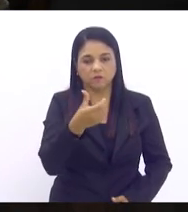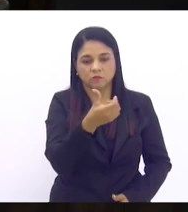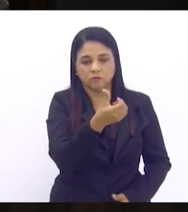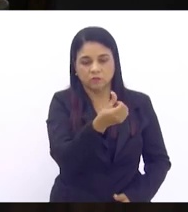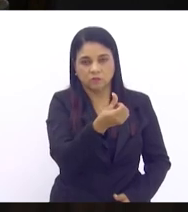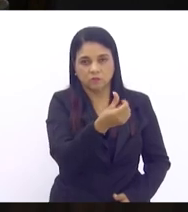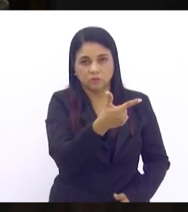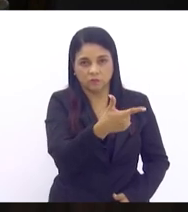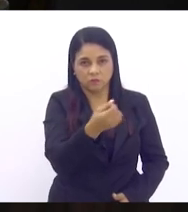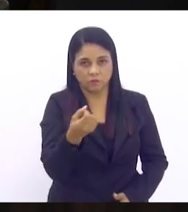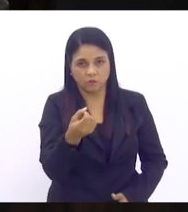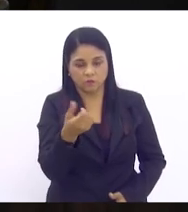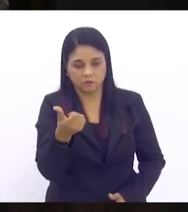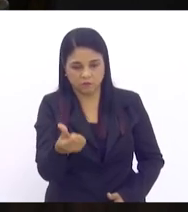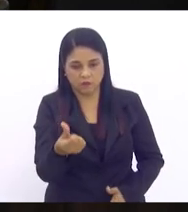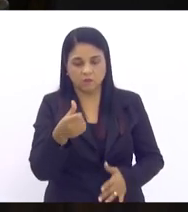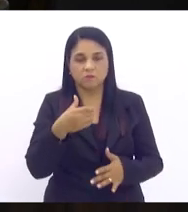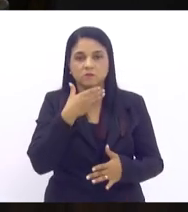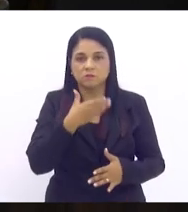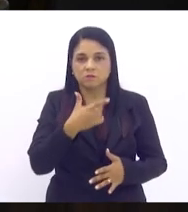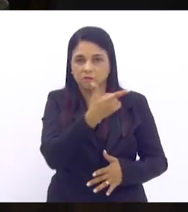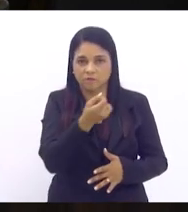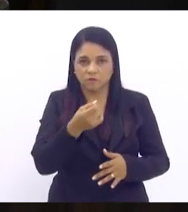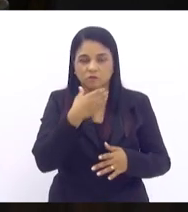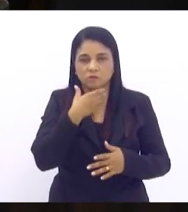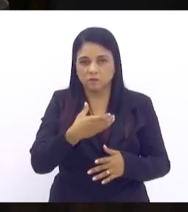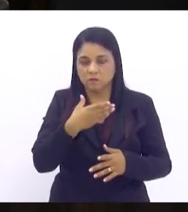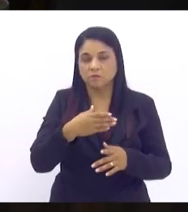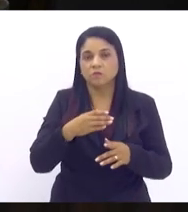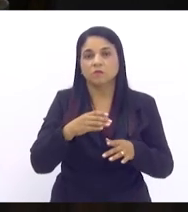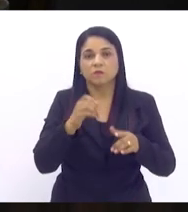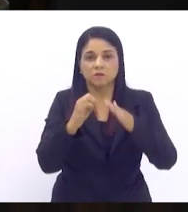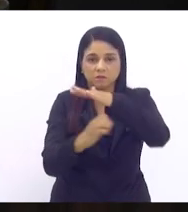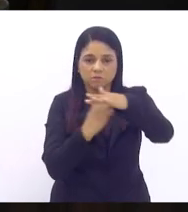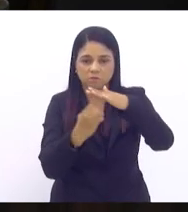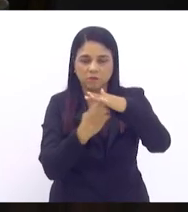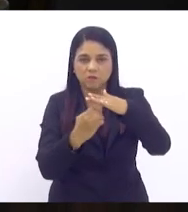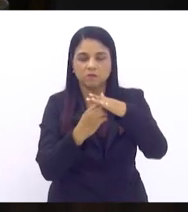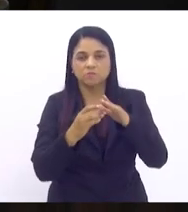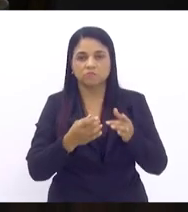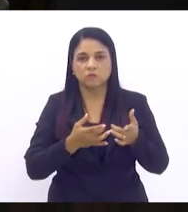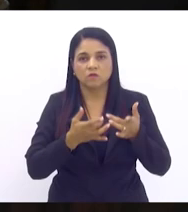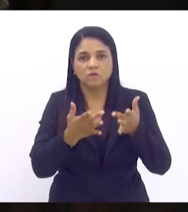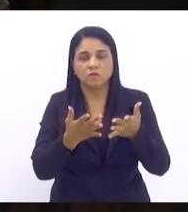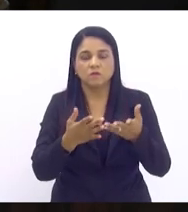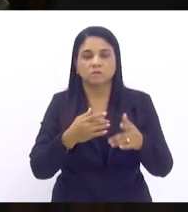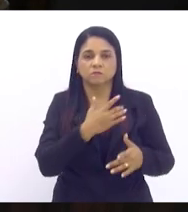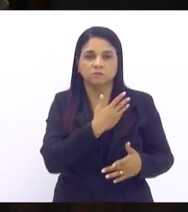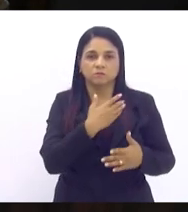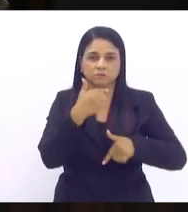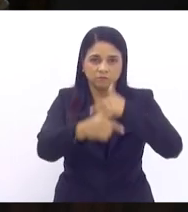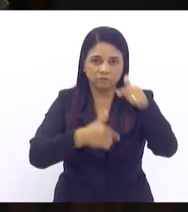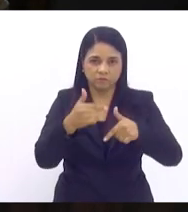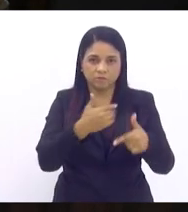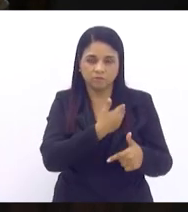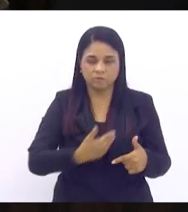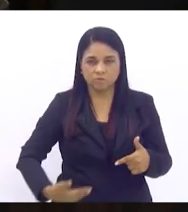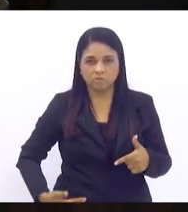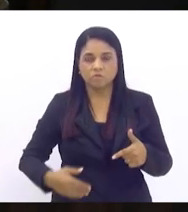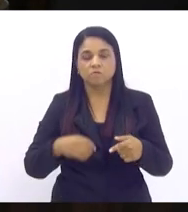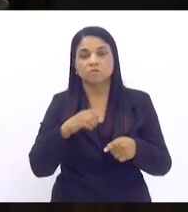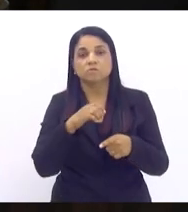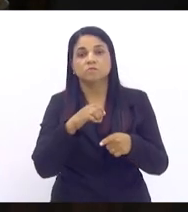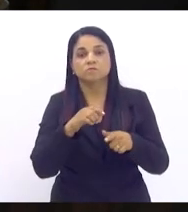sobre a obrigatoriedade das empresas que prestam serviços públicos por concessão ou permissão estadual de